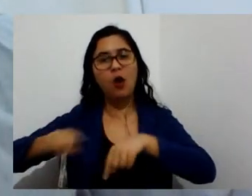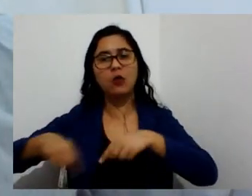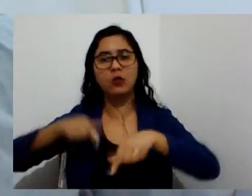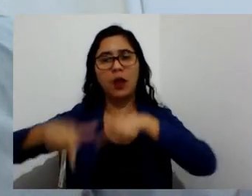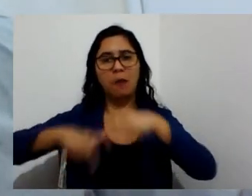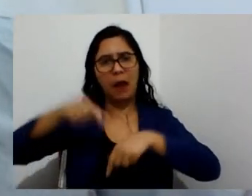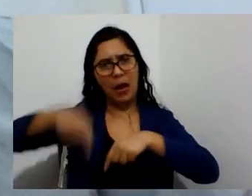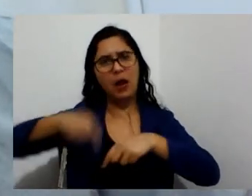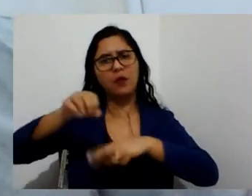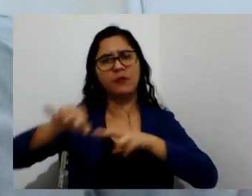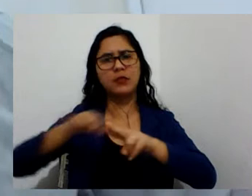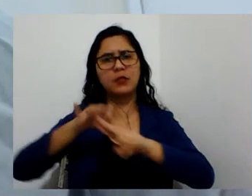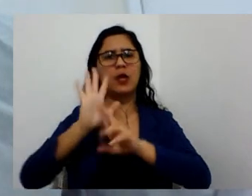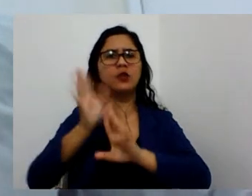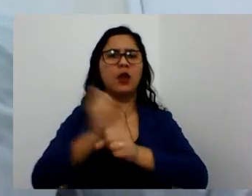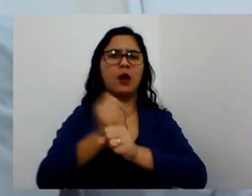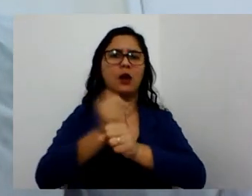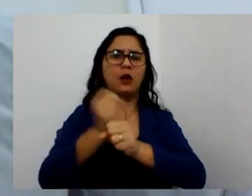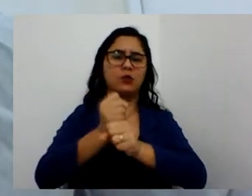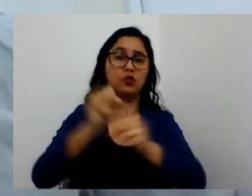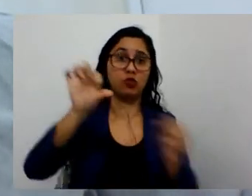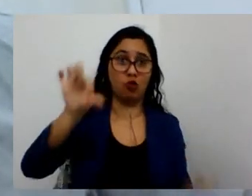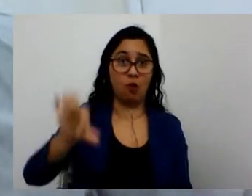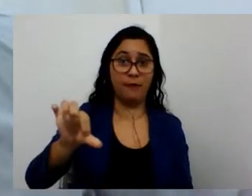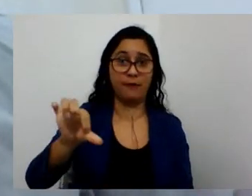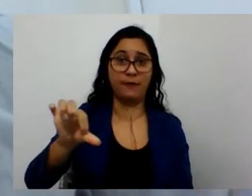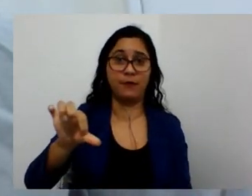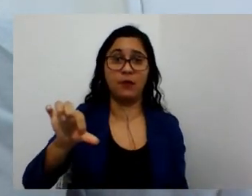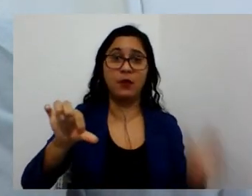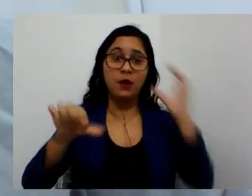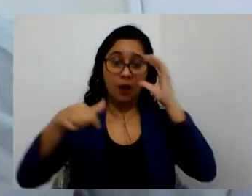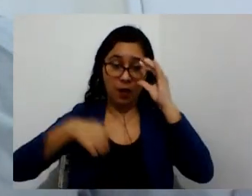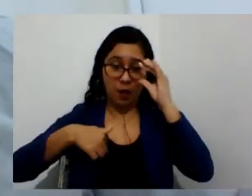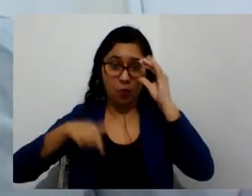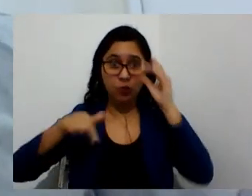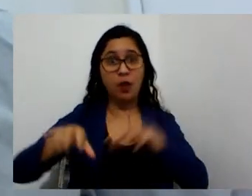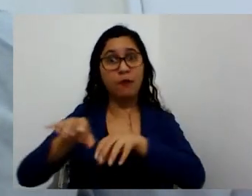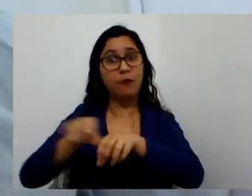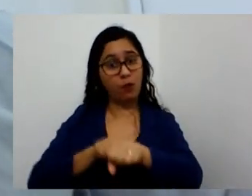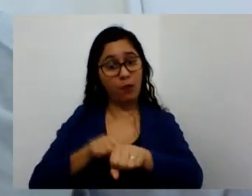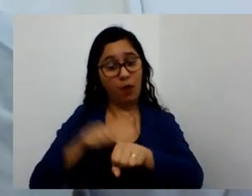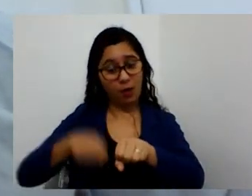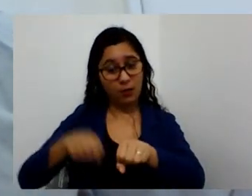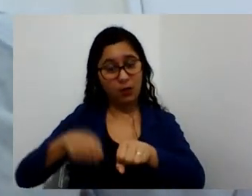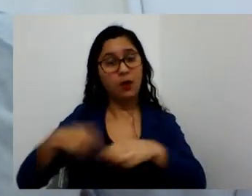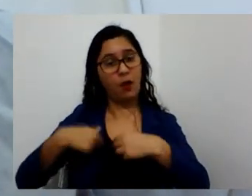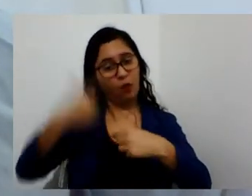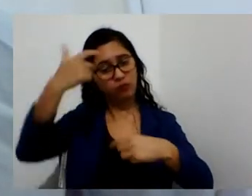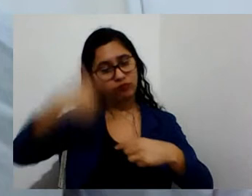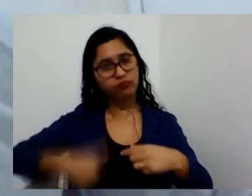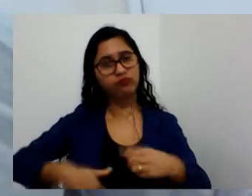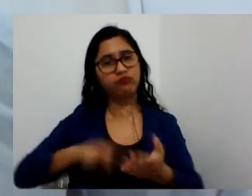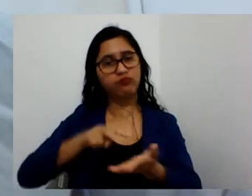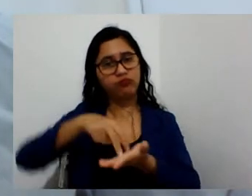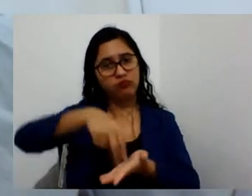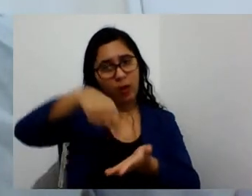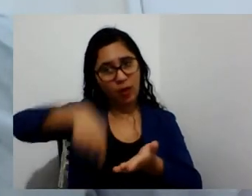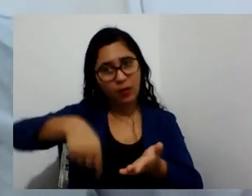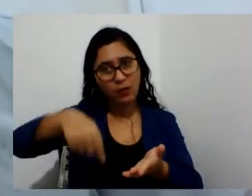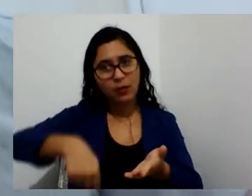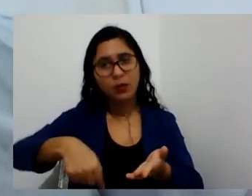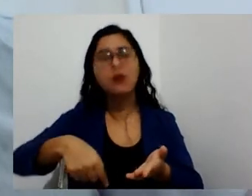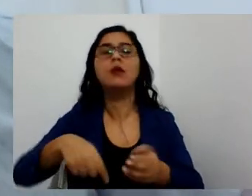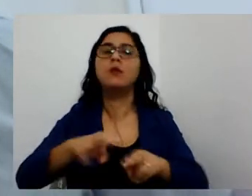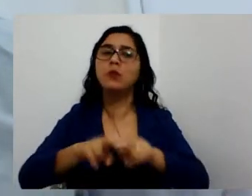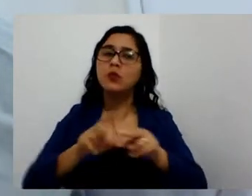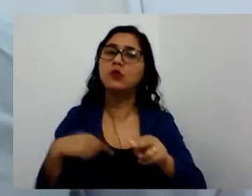faz 9 anos e aqui me formei e aqui me constituí. E nesse caso, nós precisamos nos